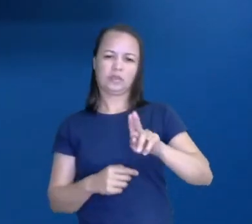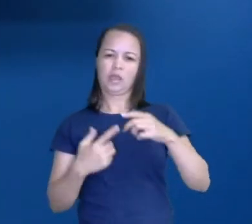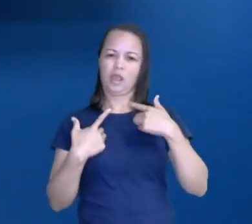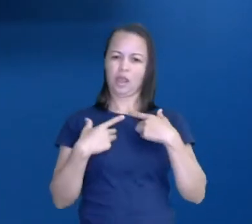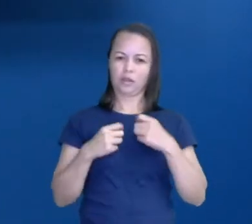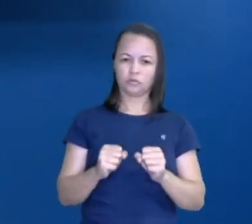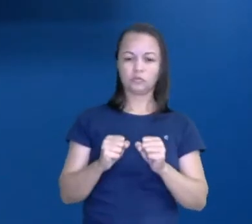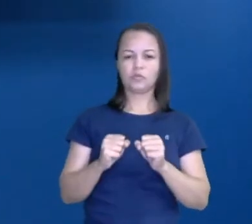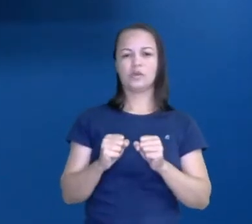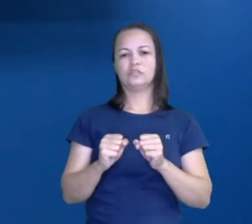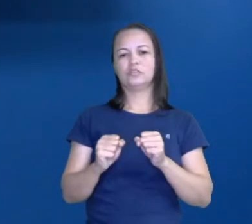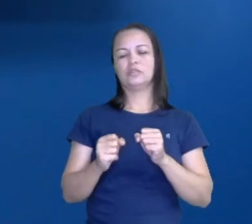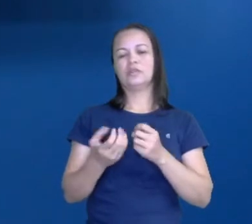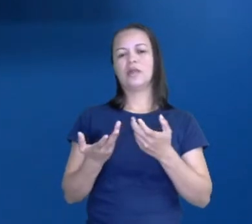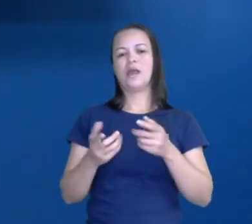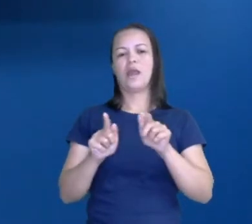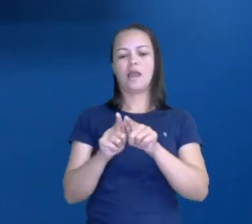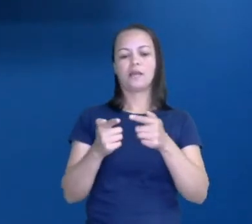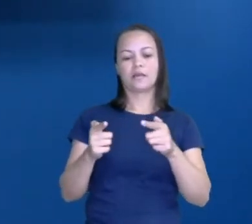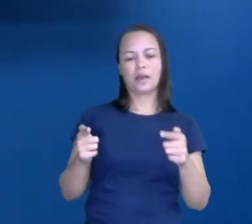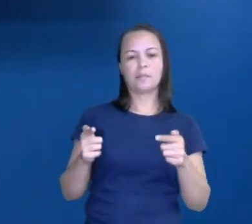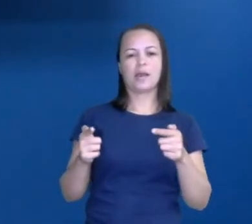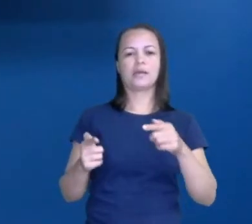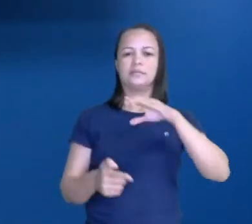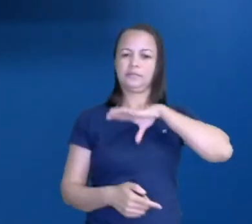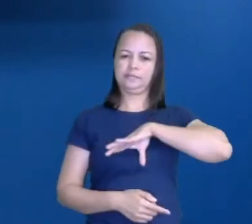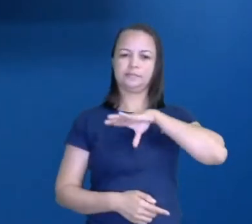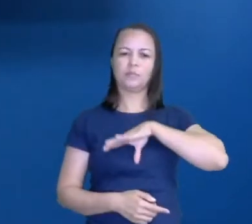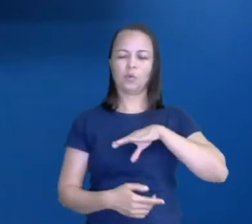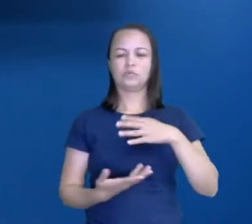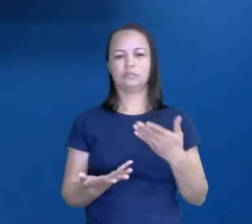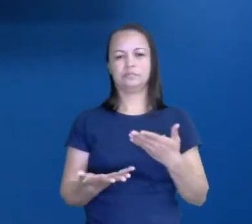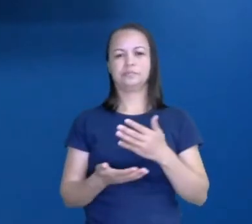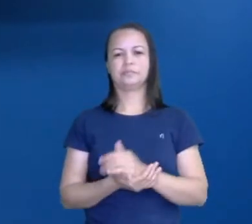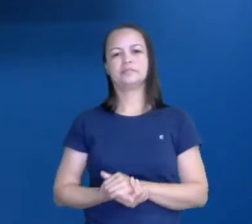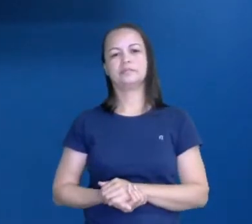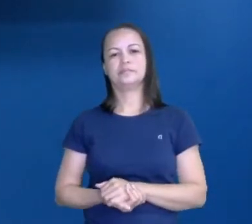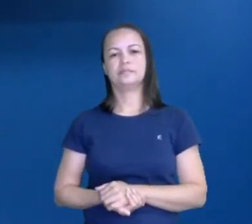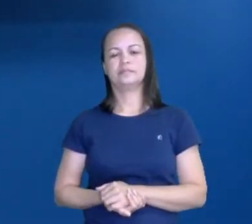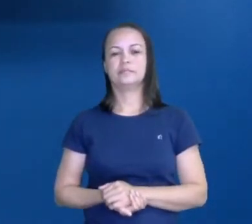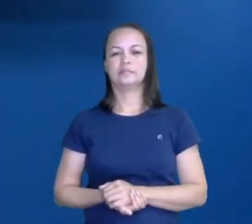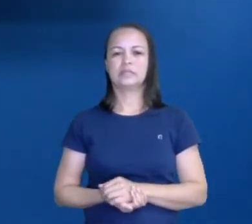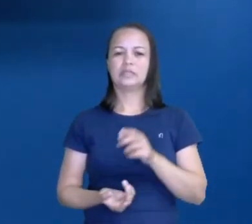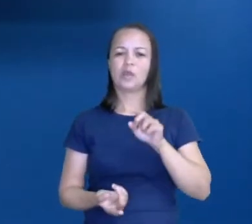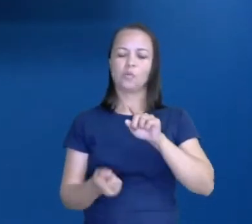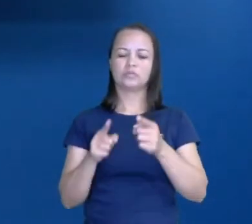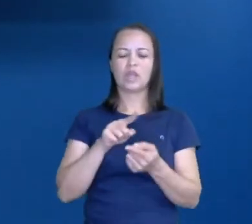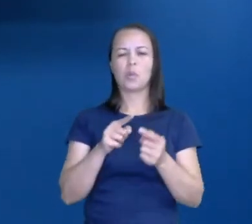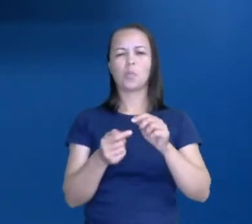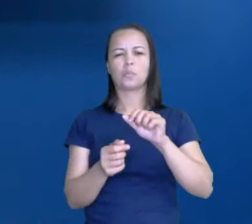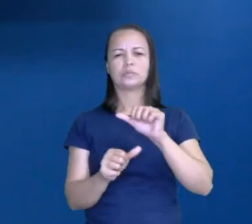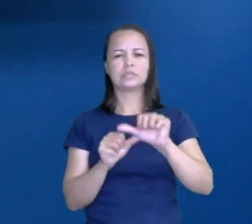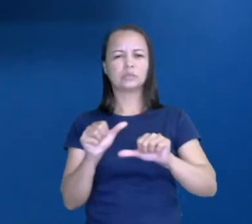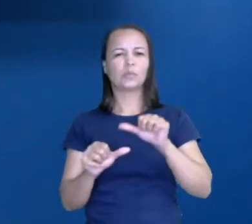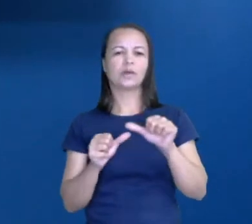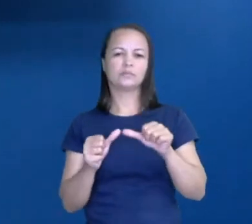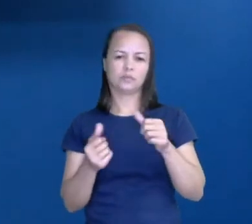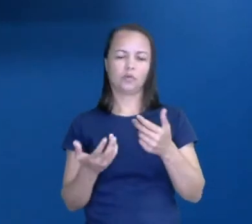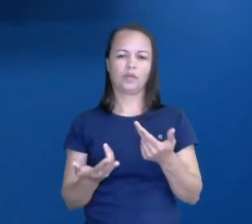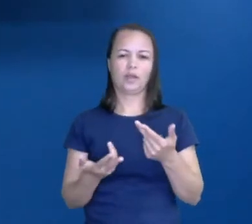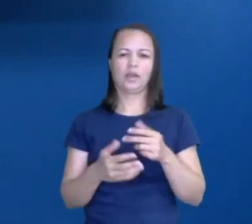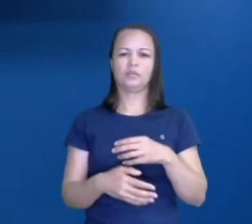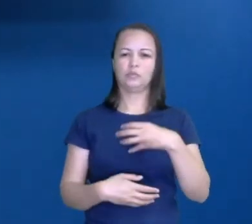na nossa gramática da língua portuguesa, gente. Então, esta frase está